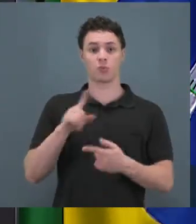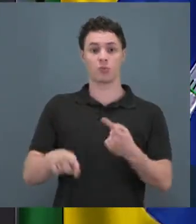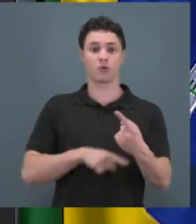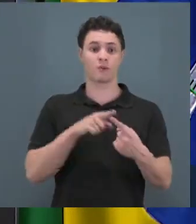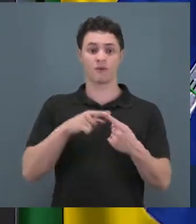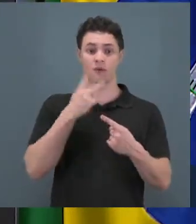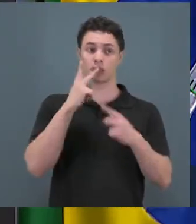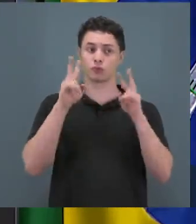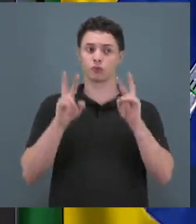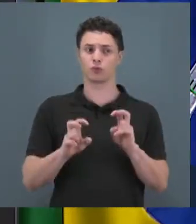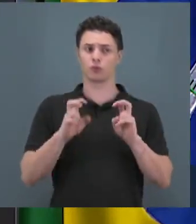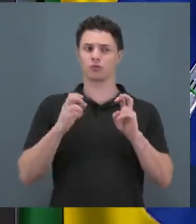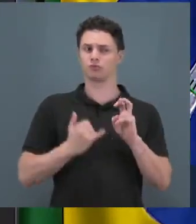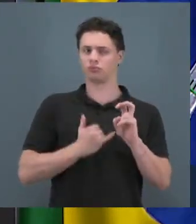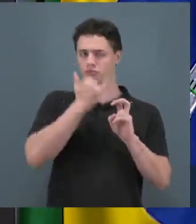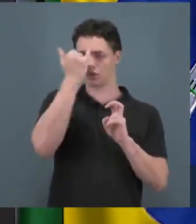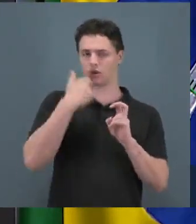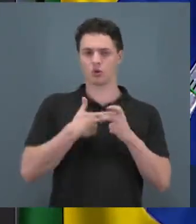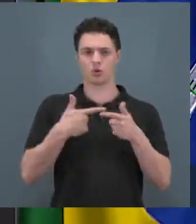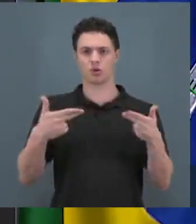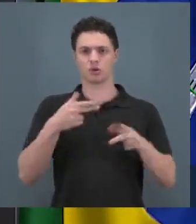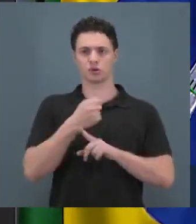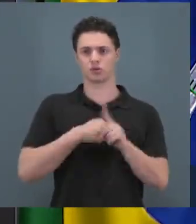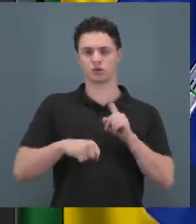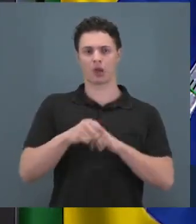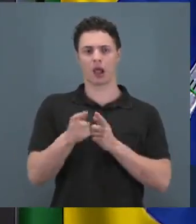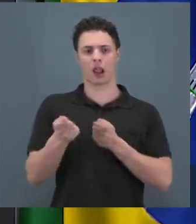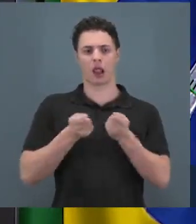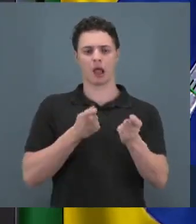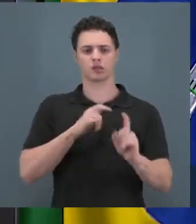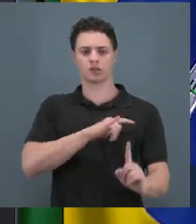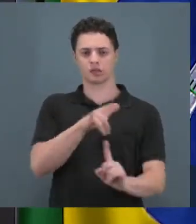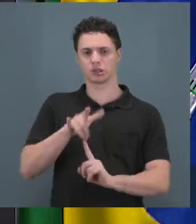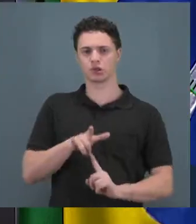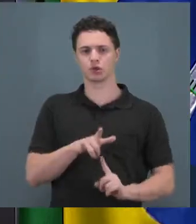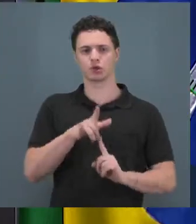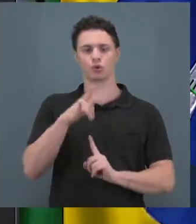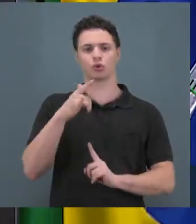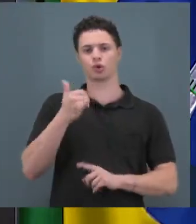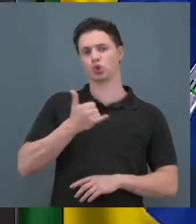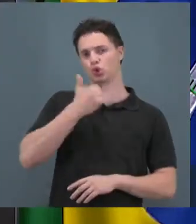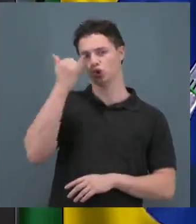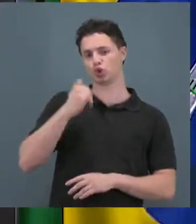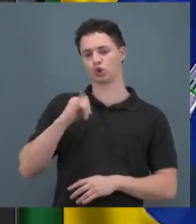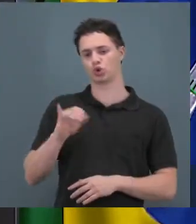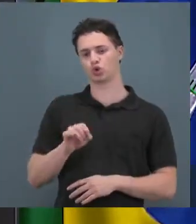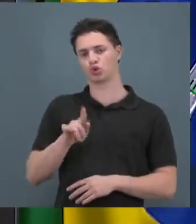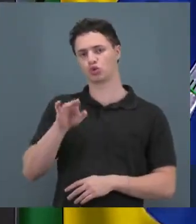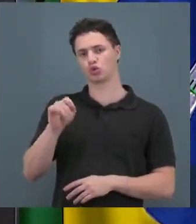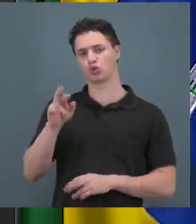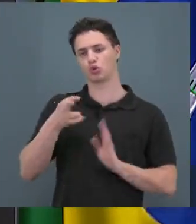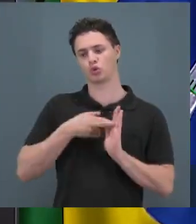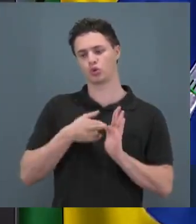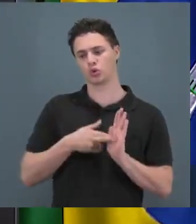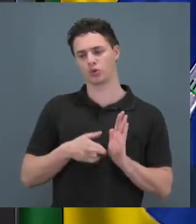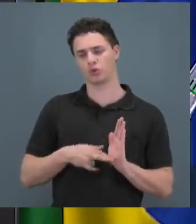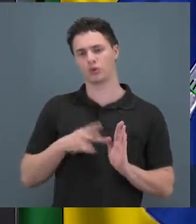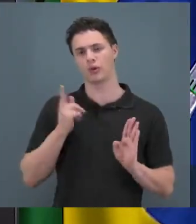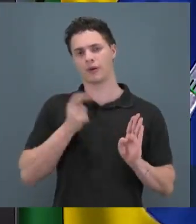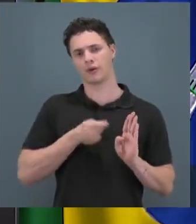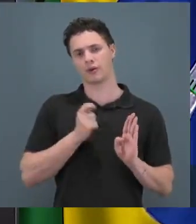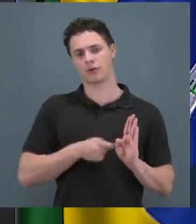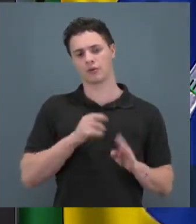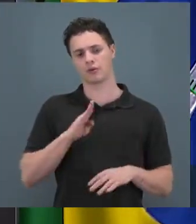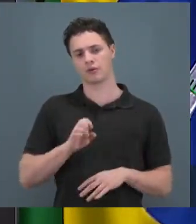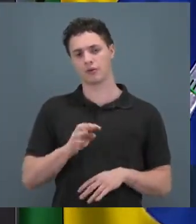tratar das tragédias sociais, manipulações causadas pela recente regulamentação das BETs, que não fez nem